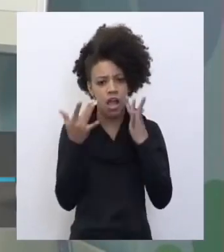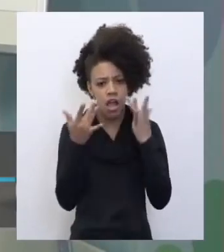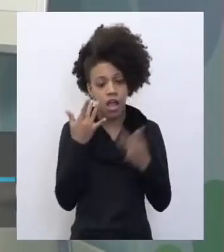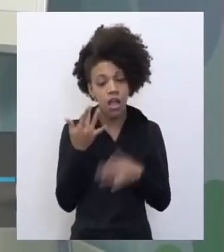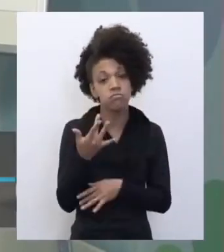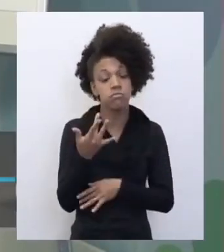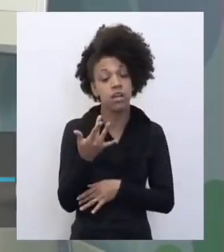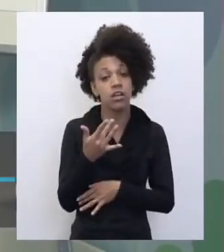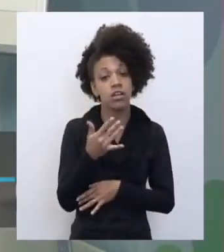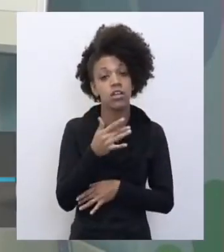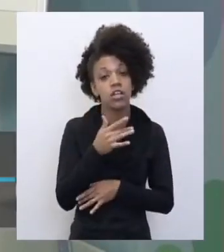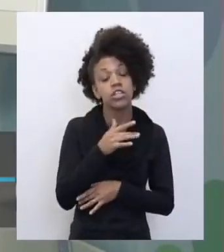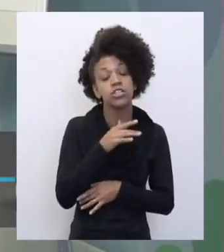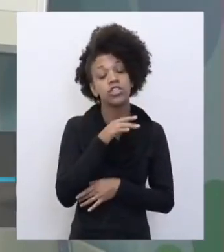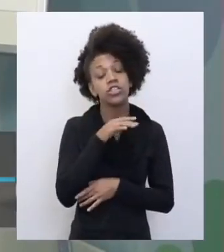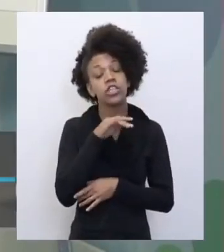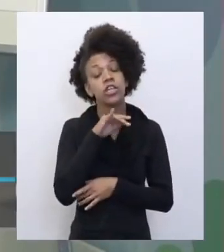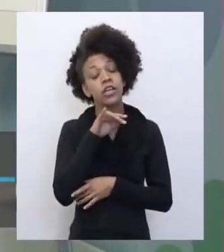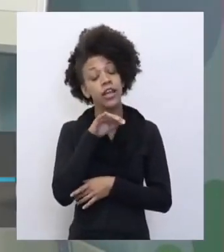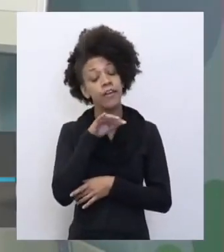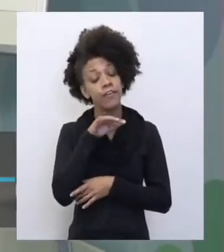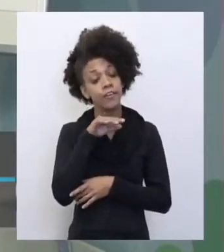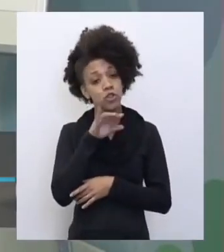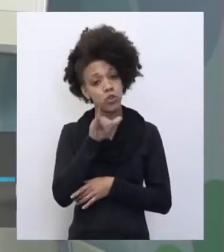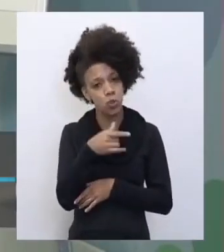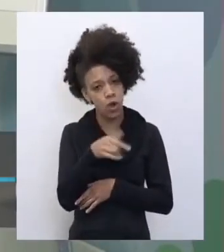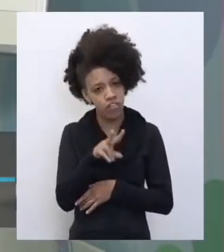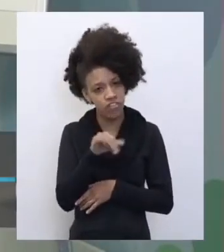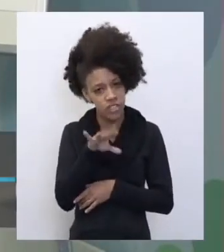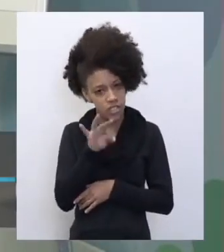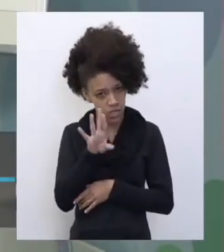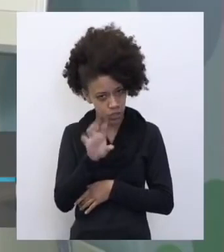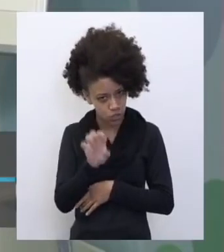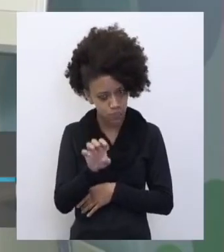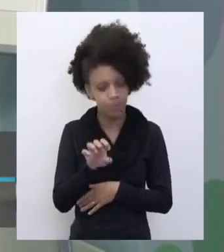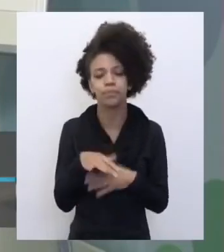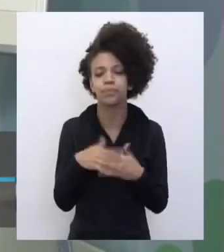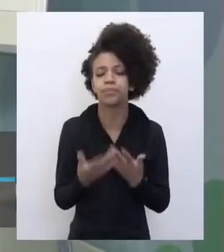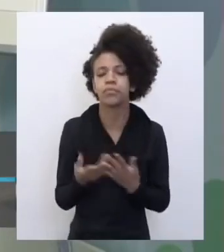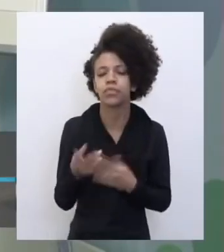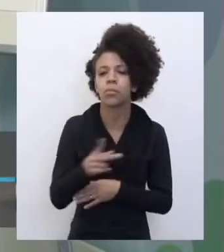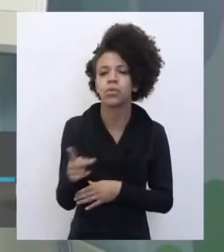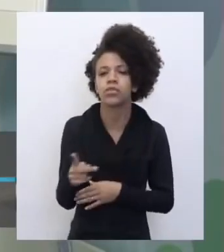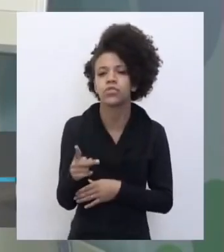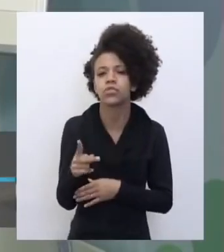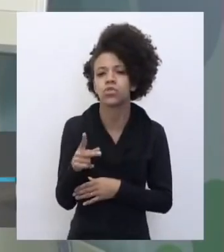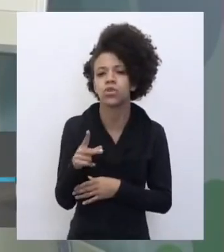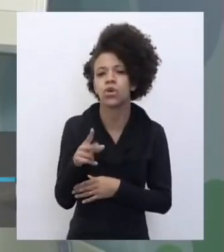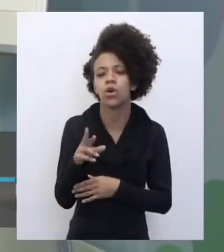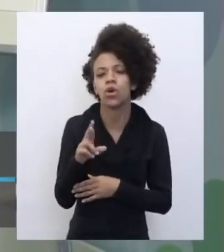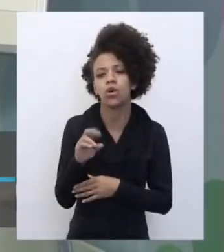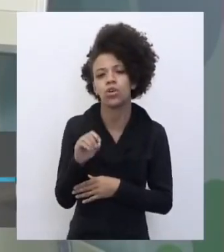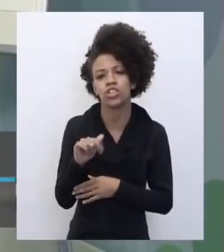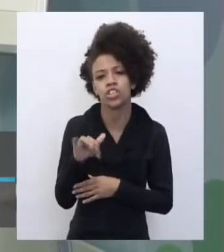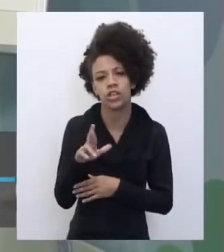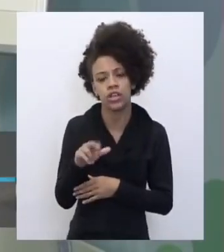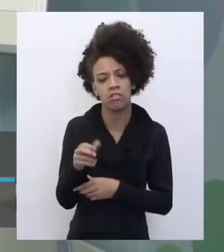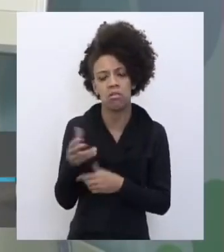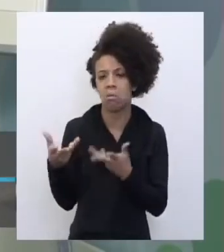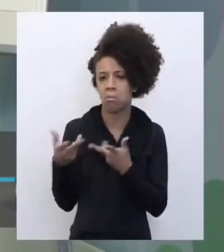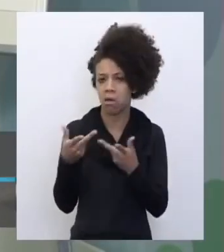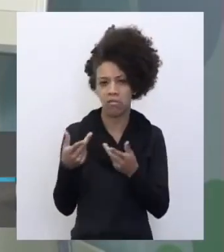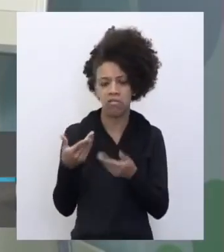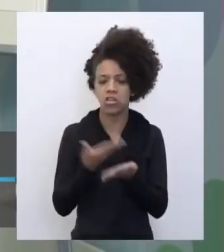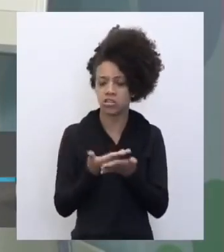de Gil Vicente. Obrigada, professora, pela sua participação. O professor Rogério está elogiando a nossa aula, excelente aula,